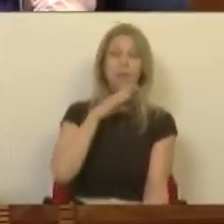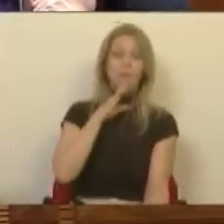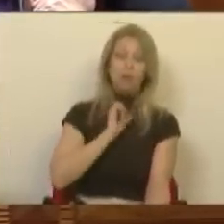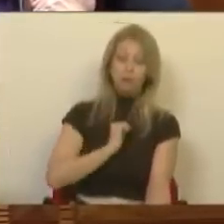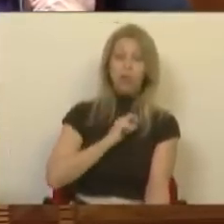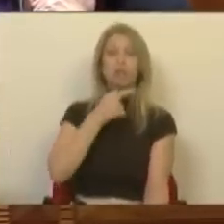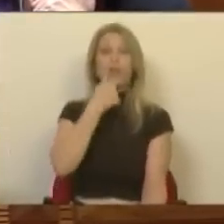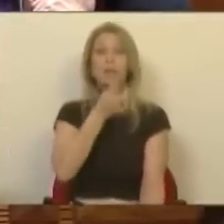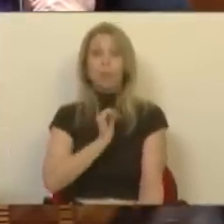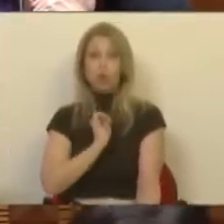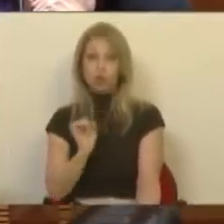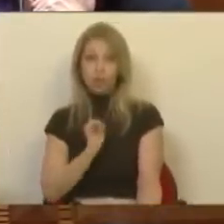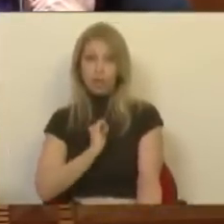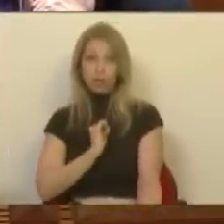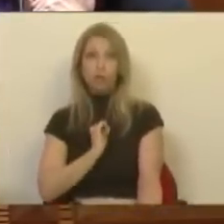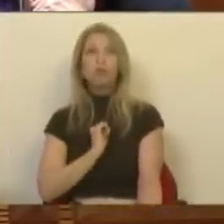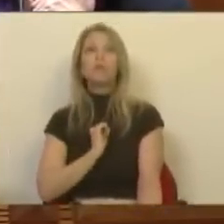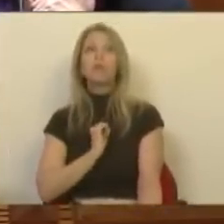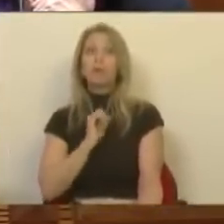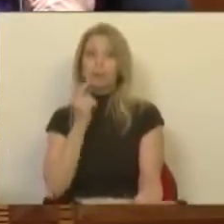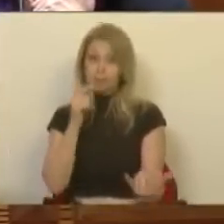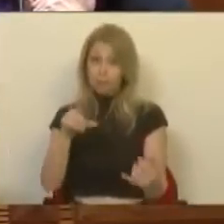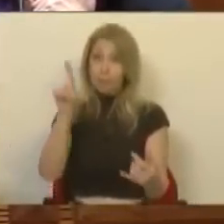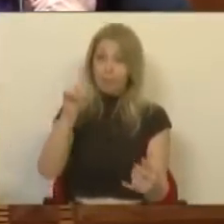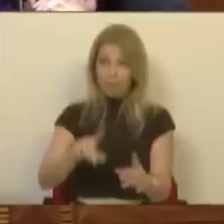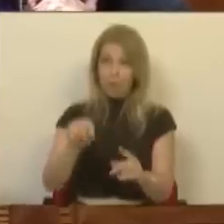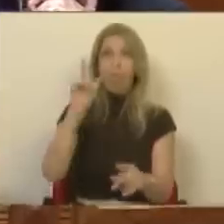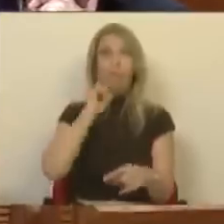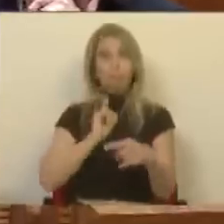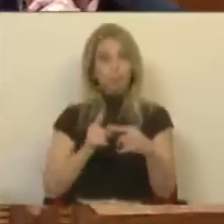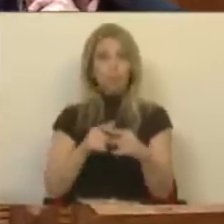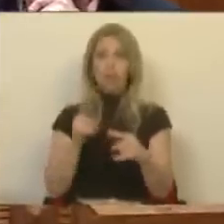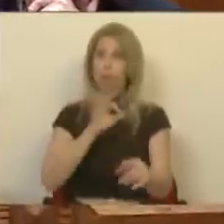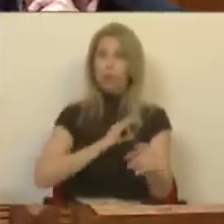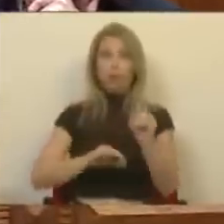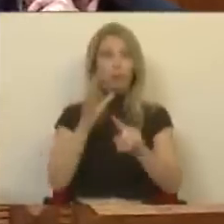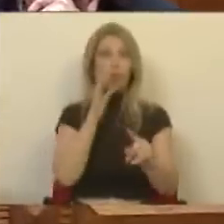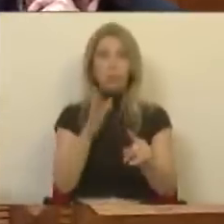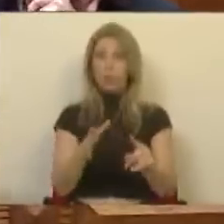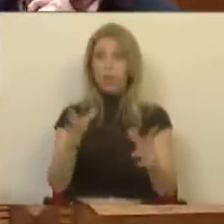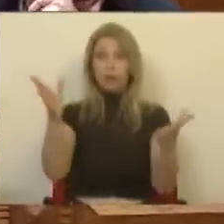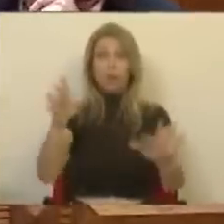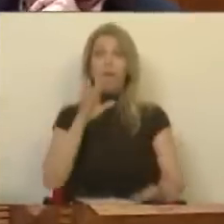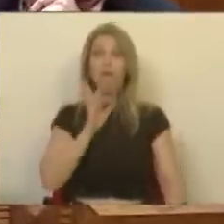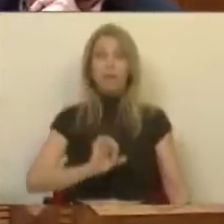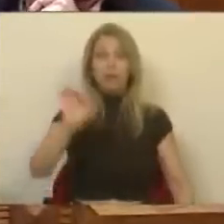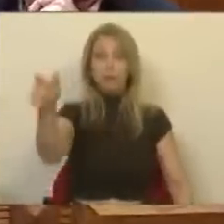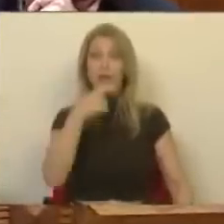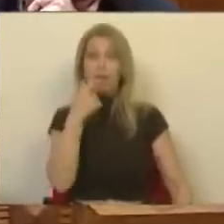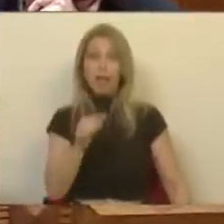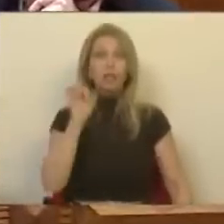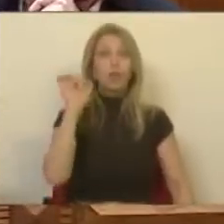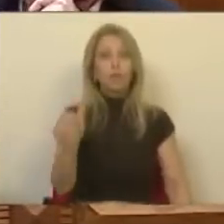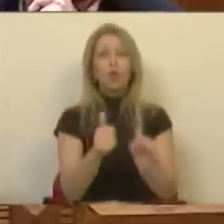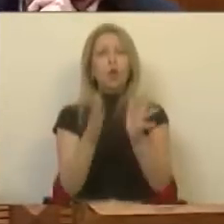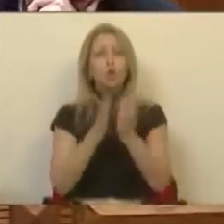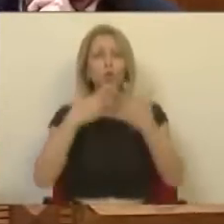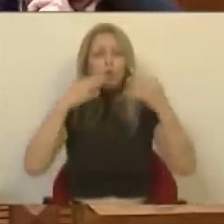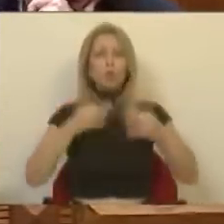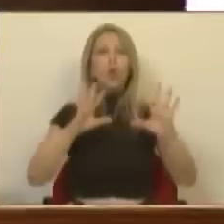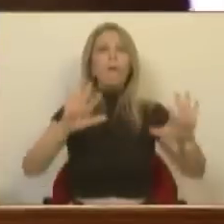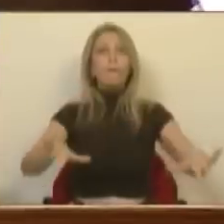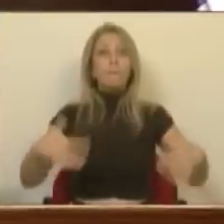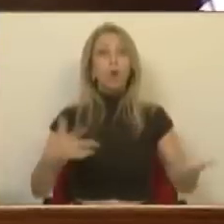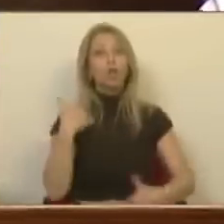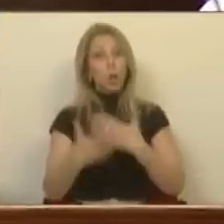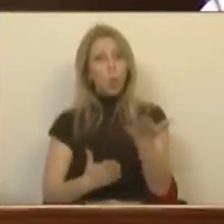espero também que o senhor Deputado os seus filhos e os seus netos todos possam continuar a construir o país que é de que é de todos que é de